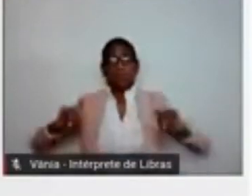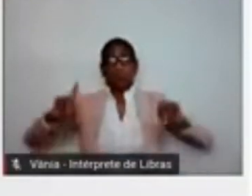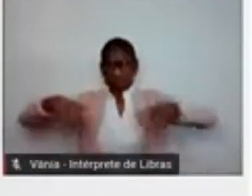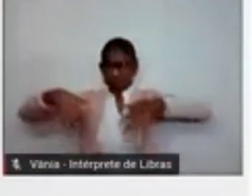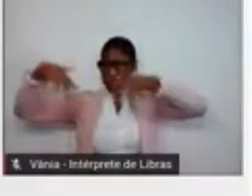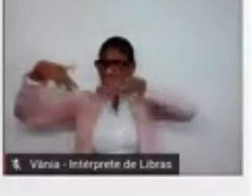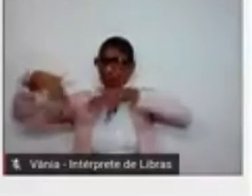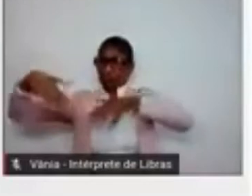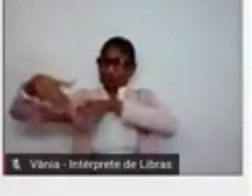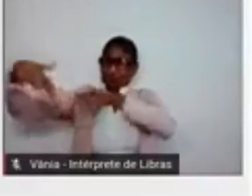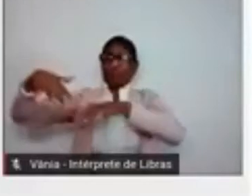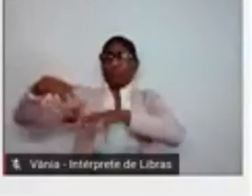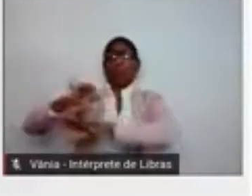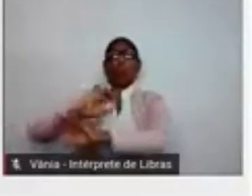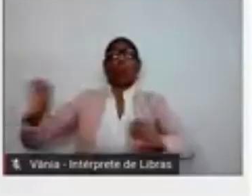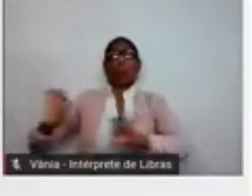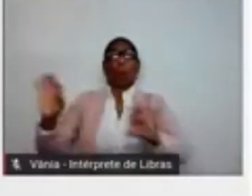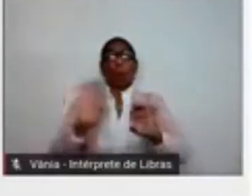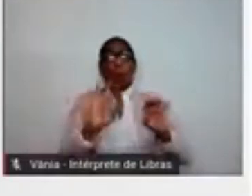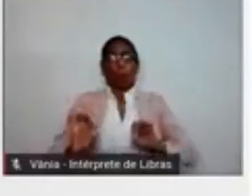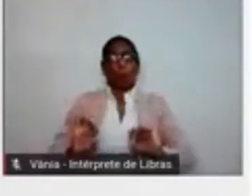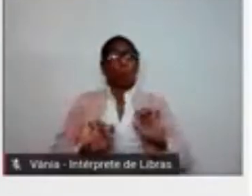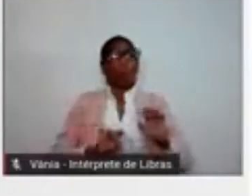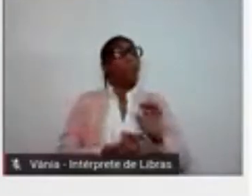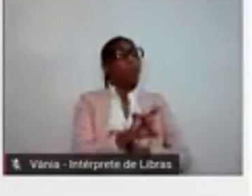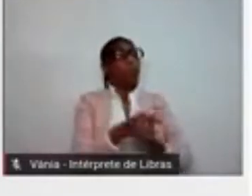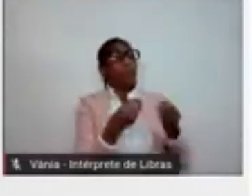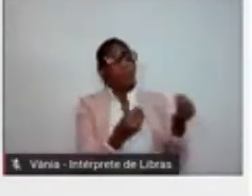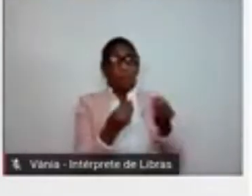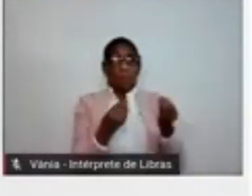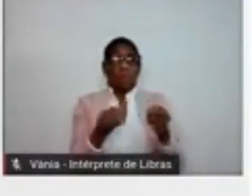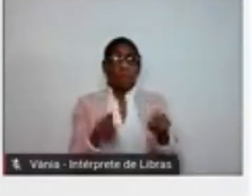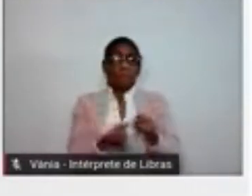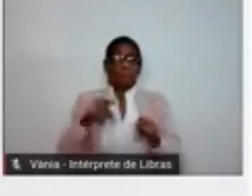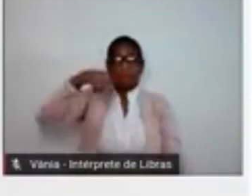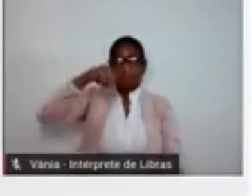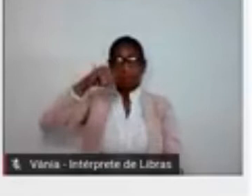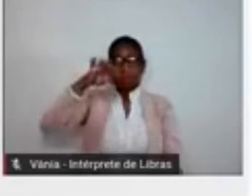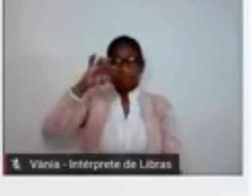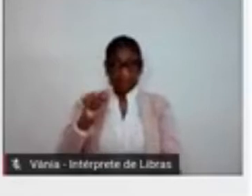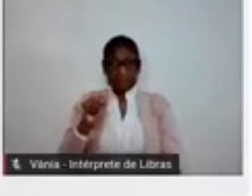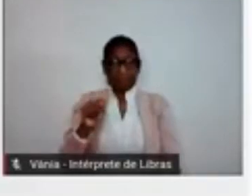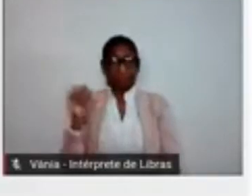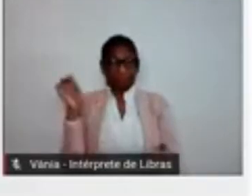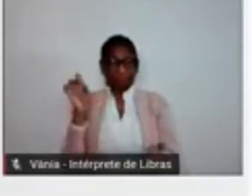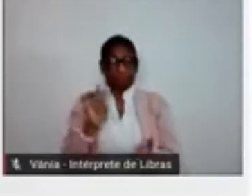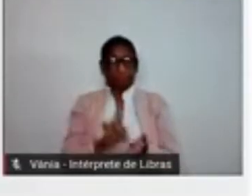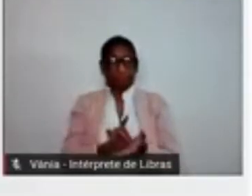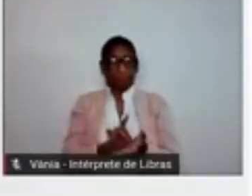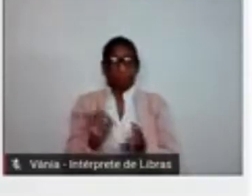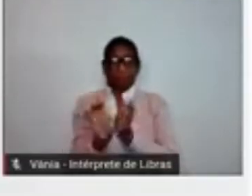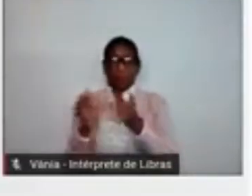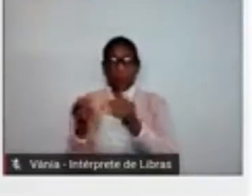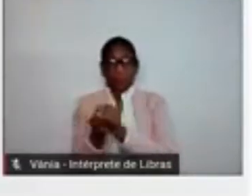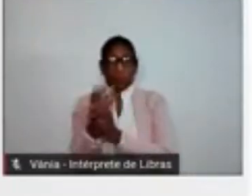e mediante a aprovação do município sede e do atendimento de uma nota informativa que foi expedida pelo nosso Comitê de